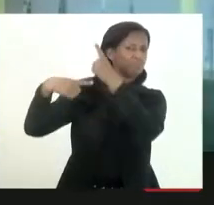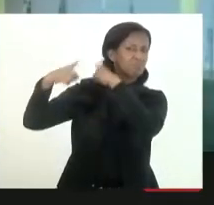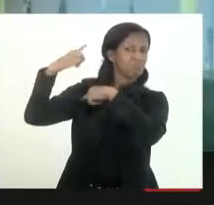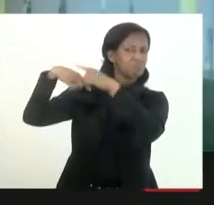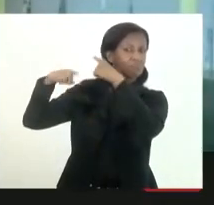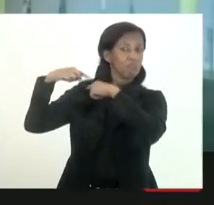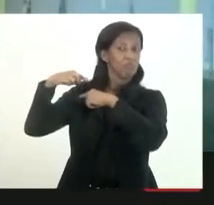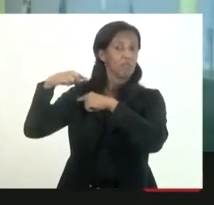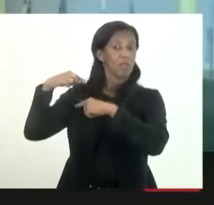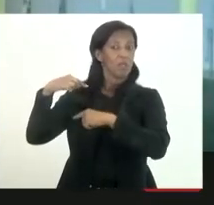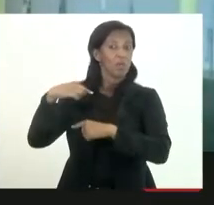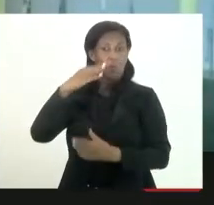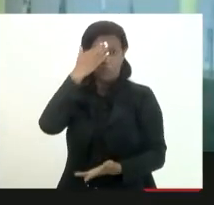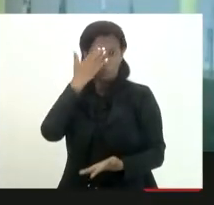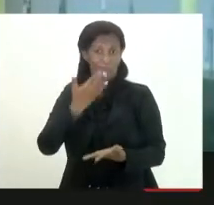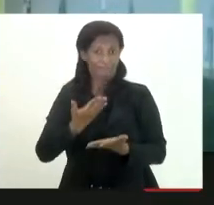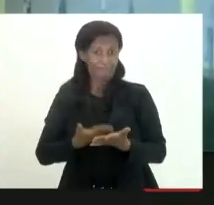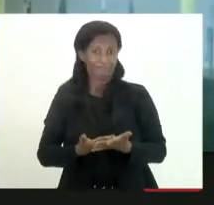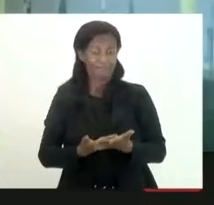suas divindades,